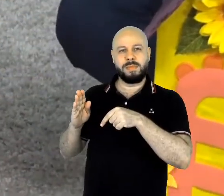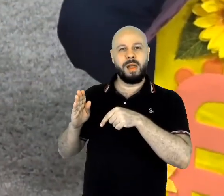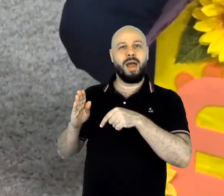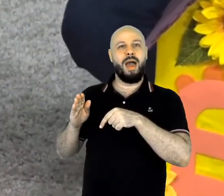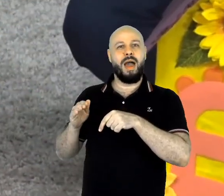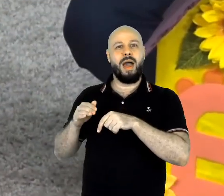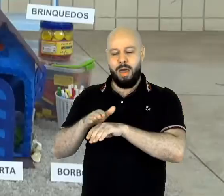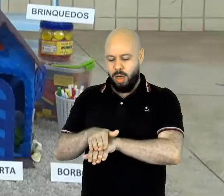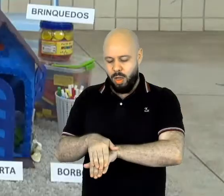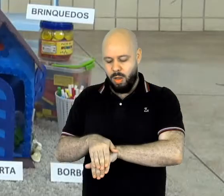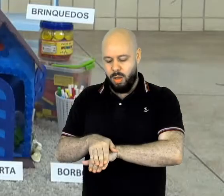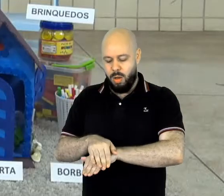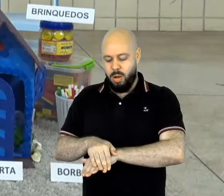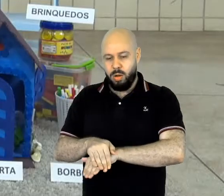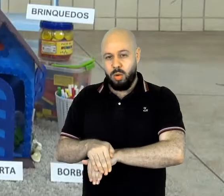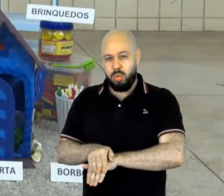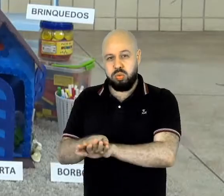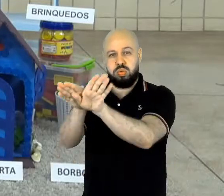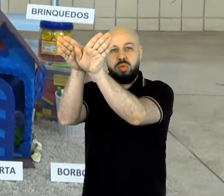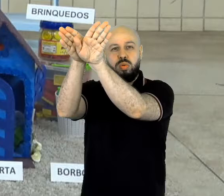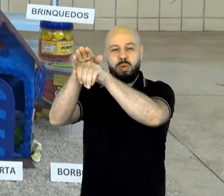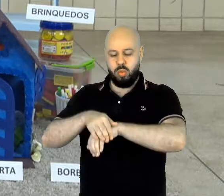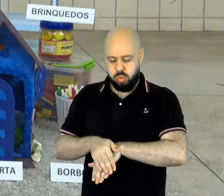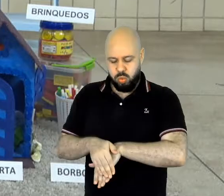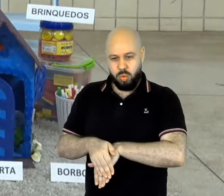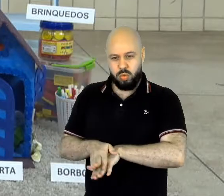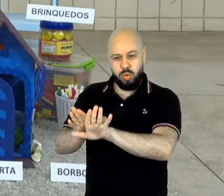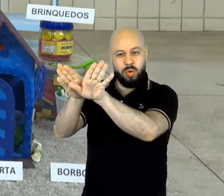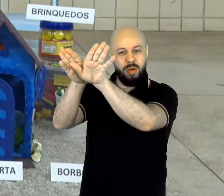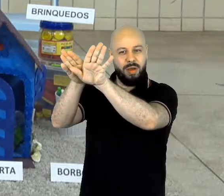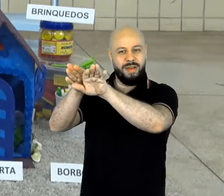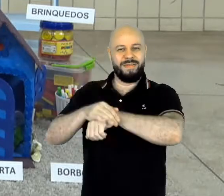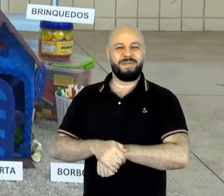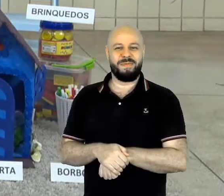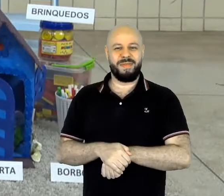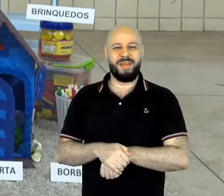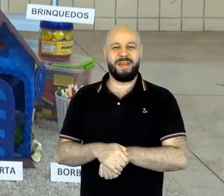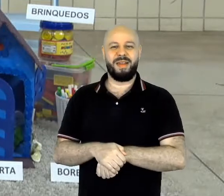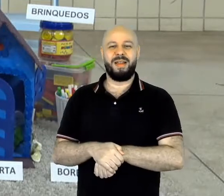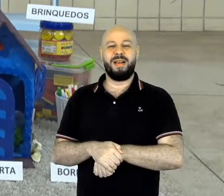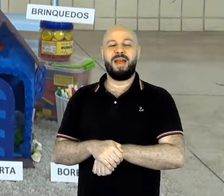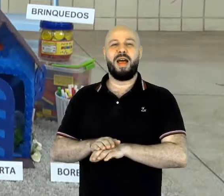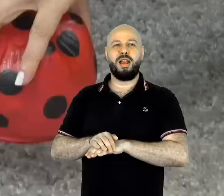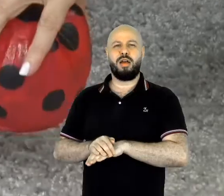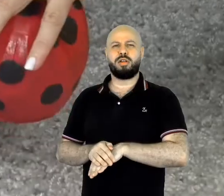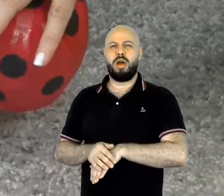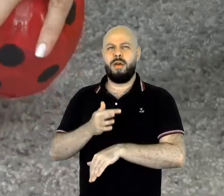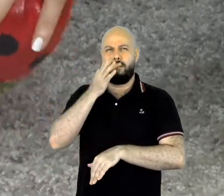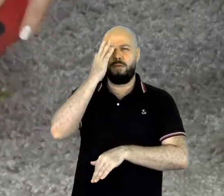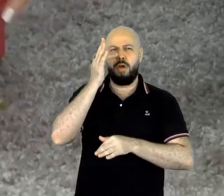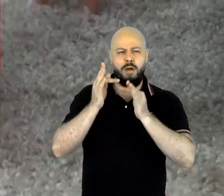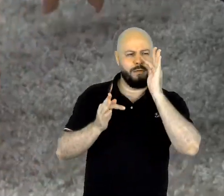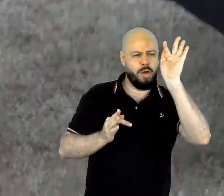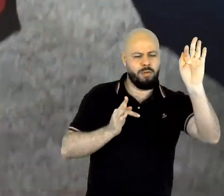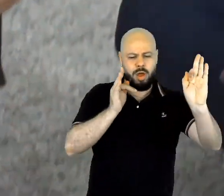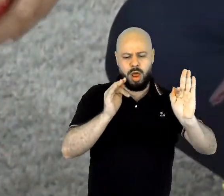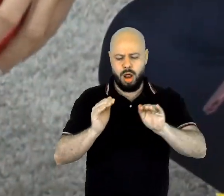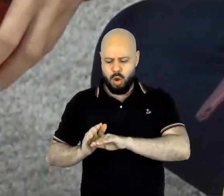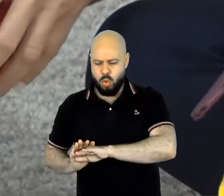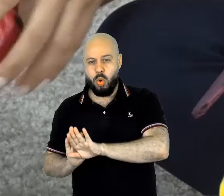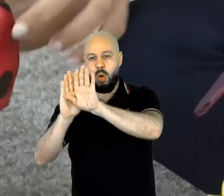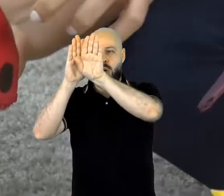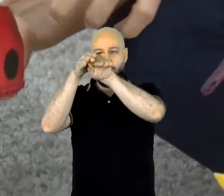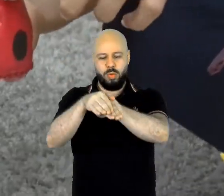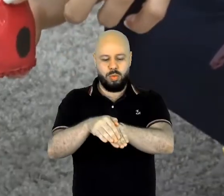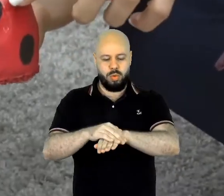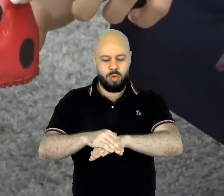A Joaninha! Ela voa de folha em flor. Olha, com